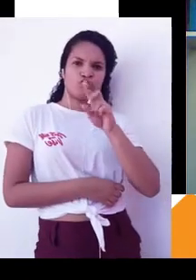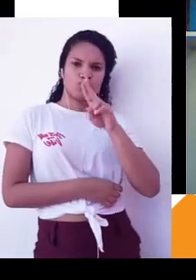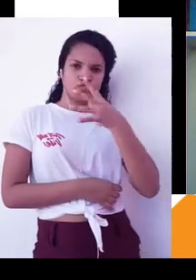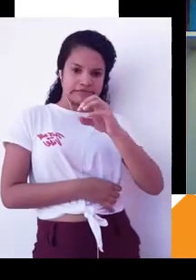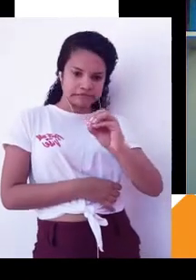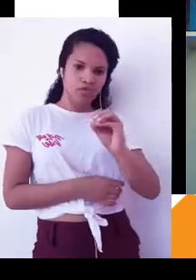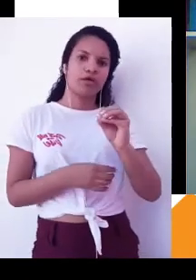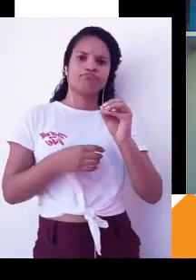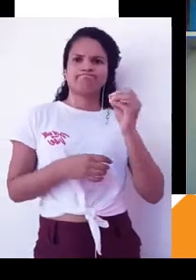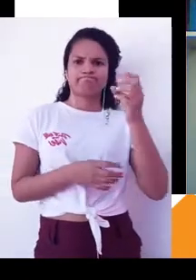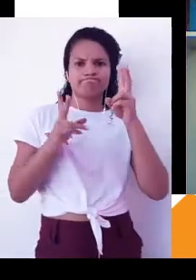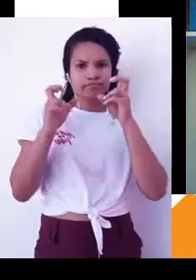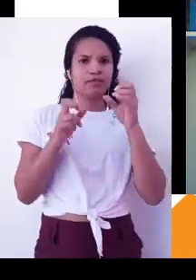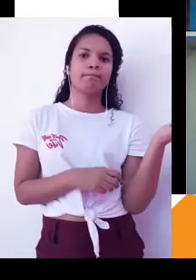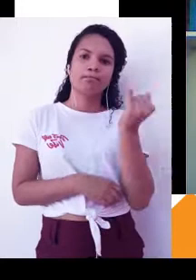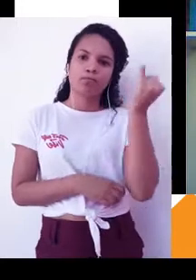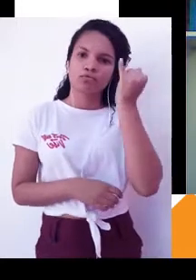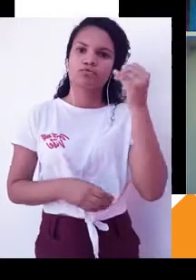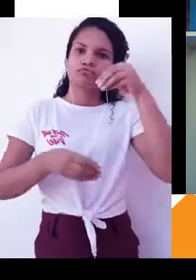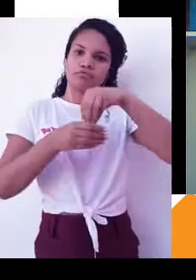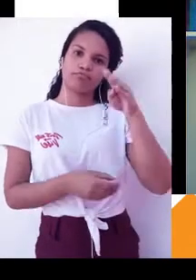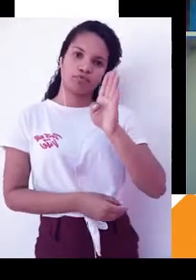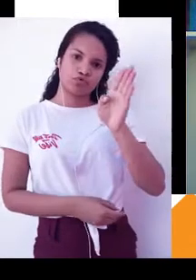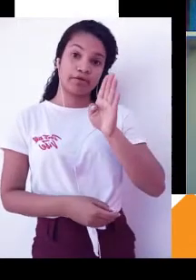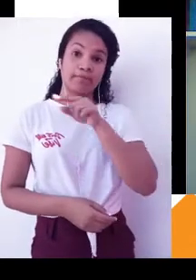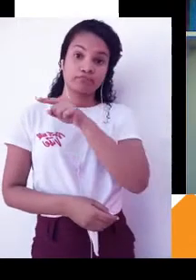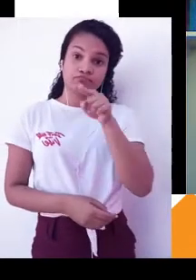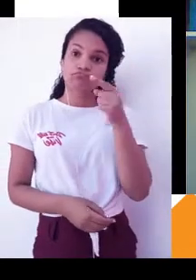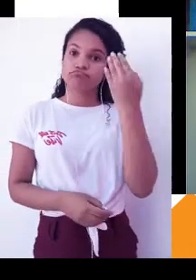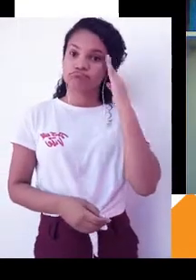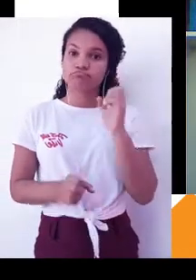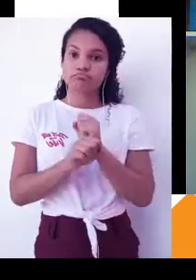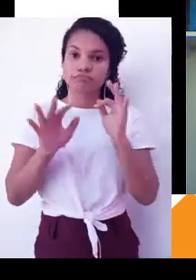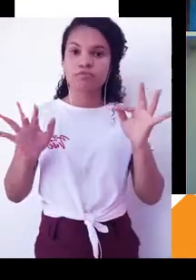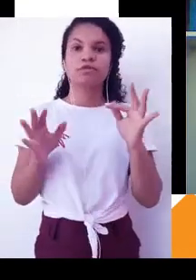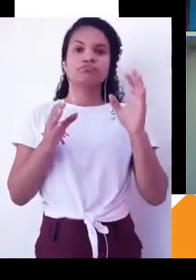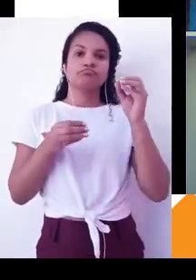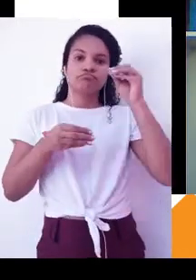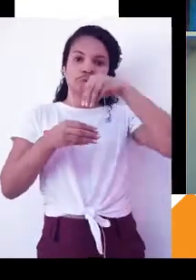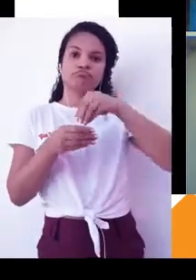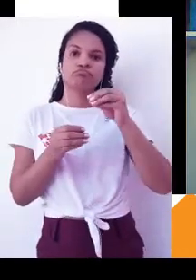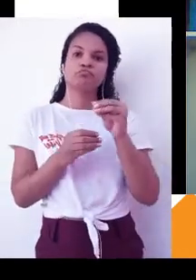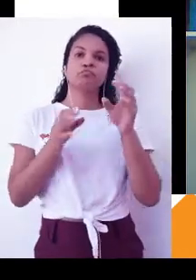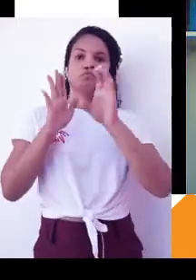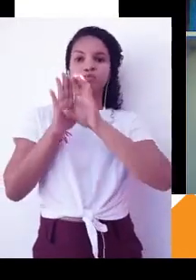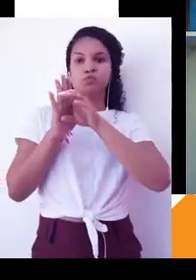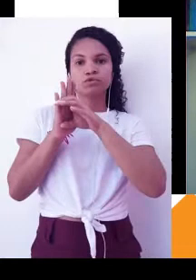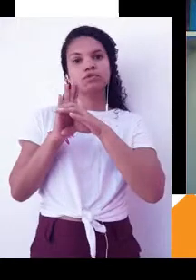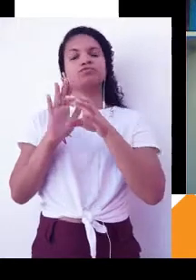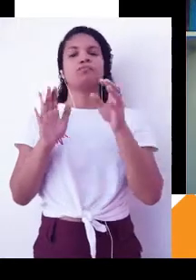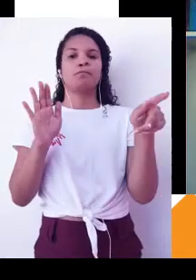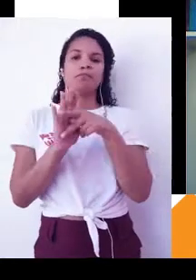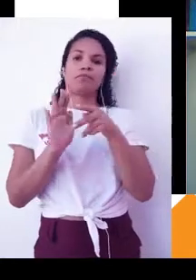estruturante em biologia, um assunto necessário para que você possa construir de maneira sólida e significativa seus conhecimentos sobre